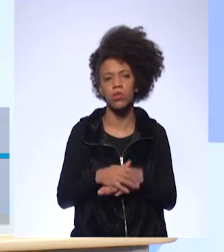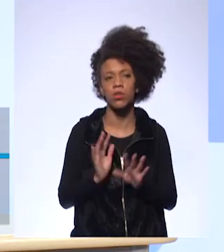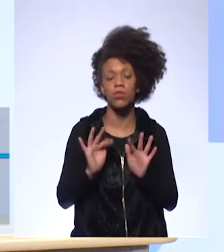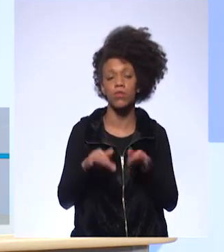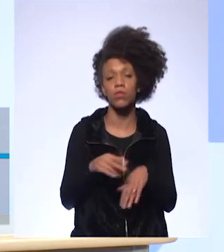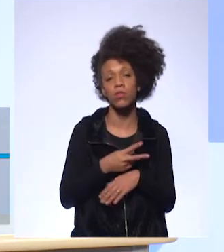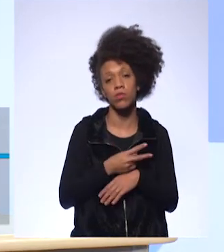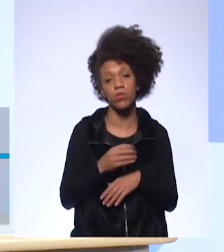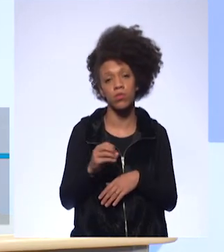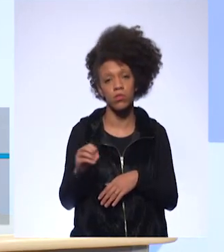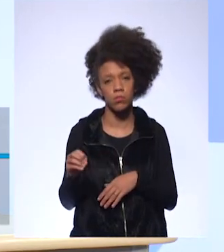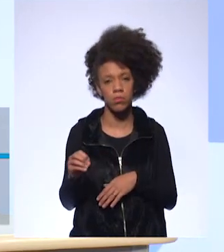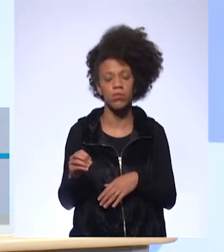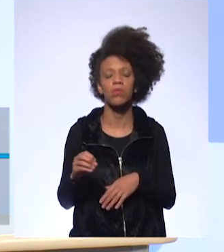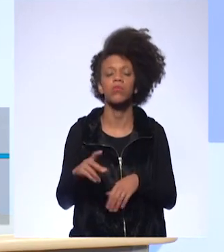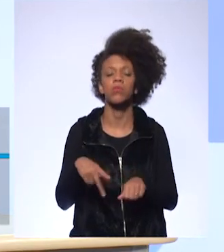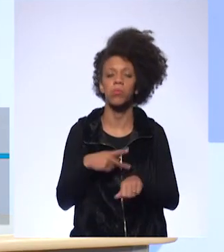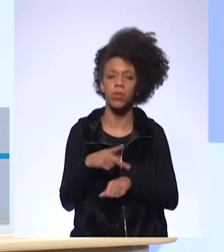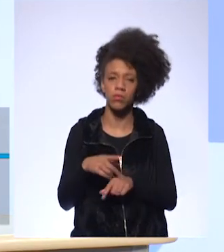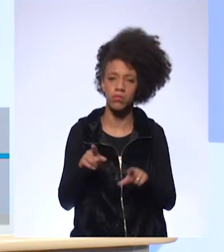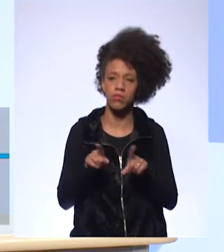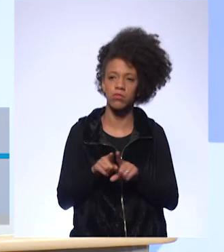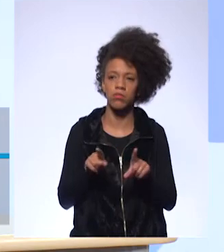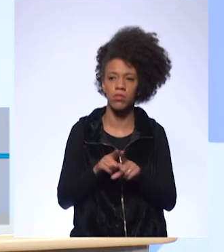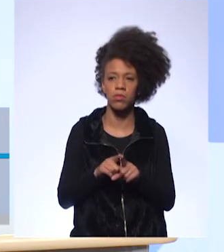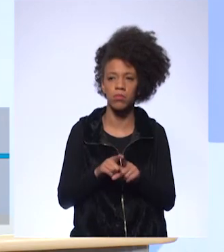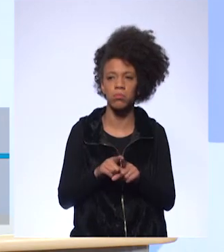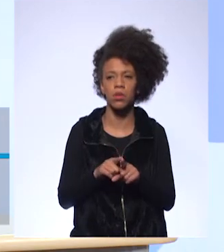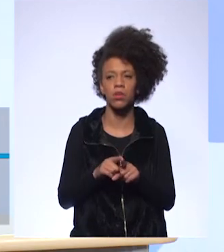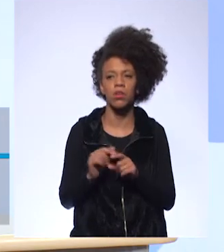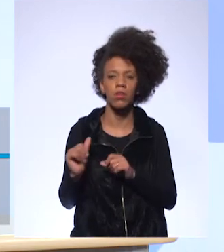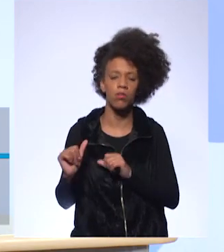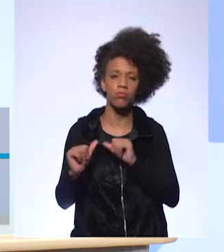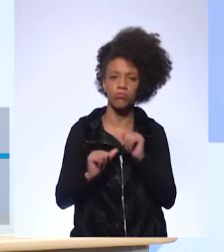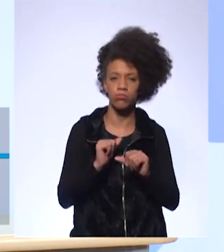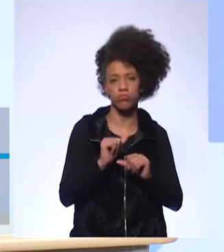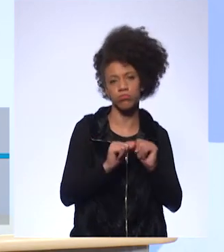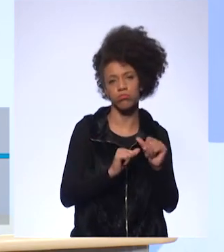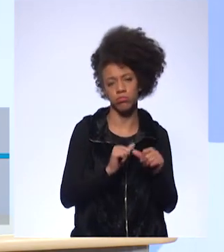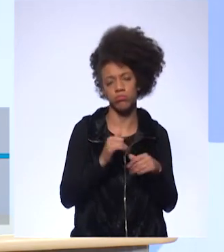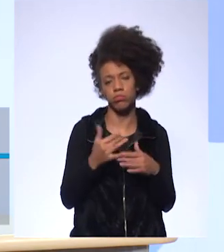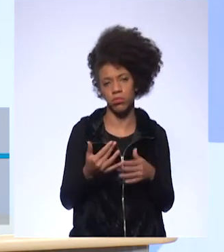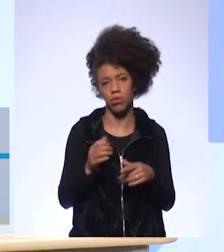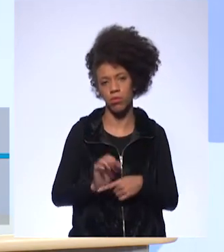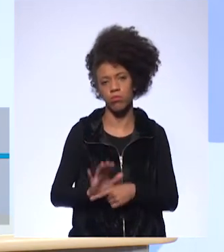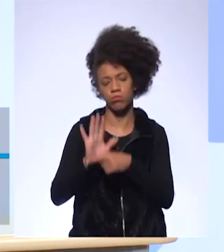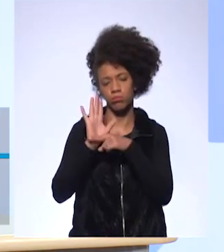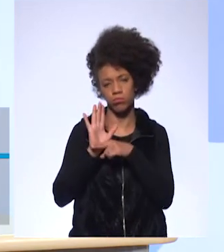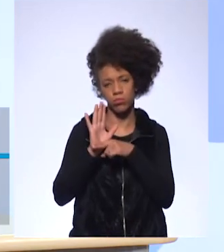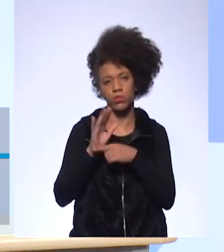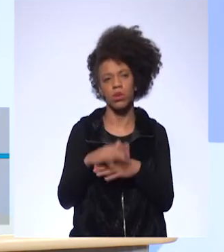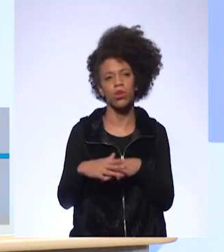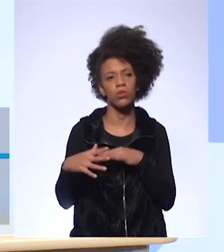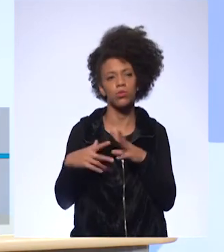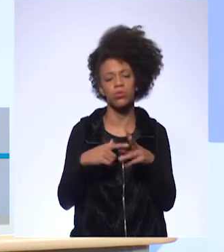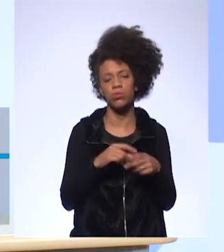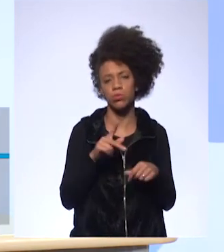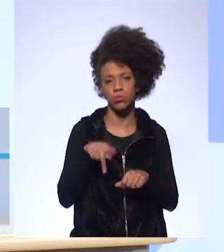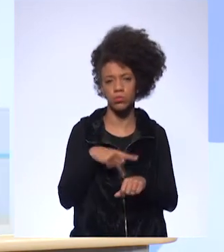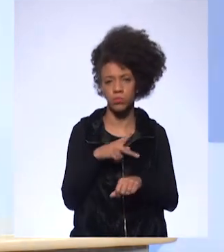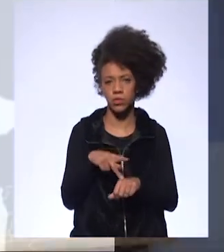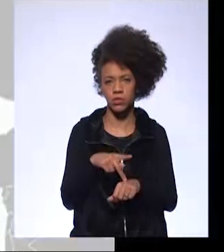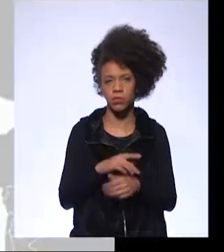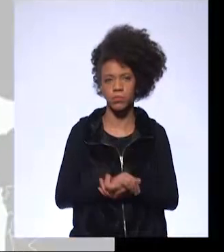países também acabaram, né, integrando a União Europeia, como apareceu nessa tela onde o professor listou aí todos os